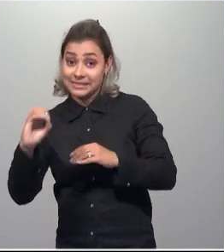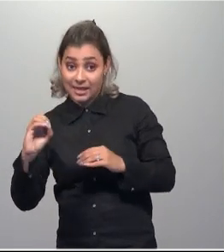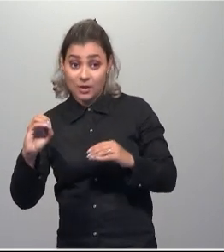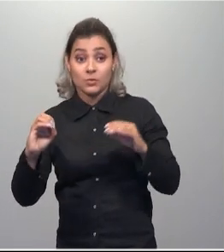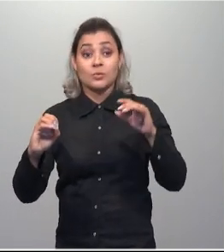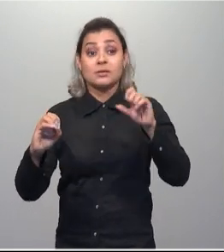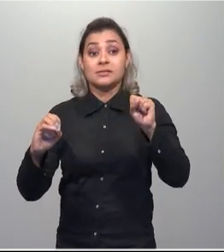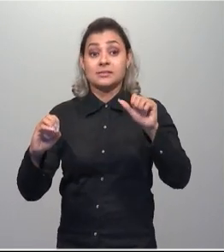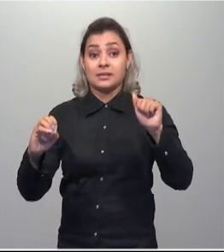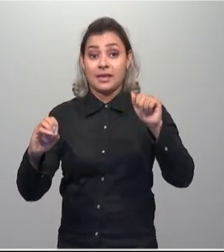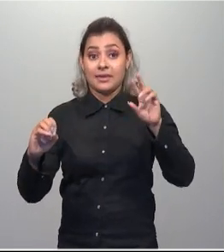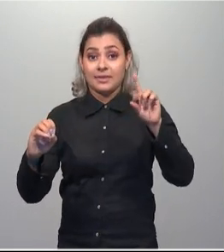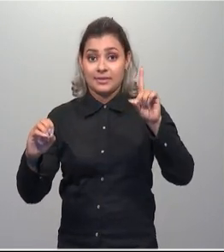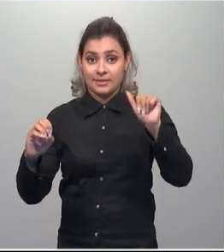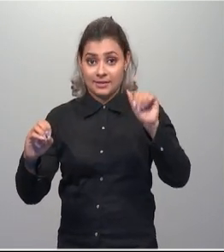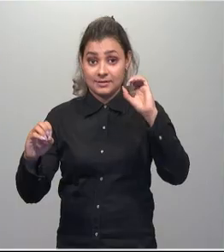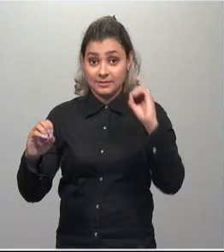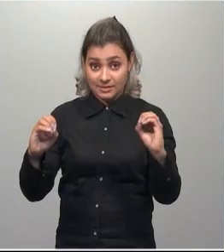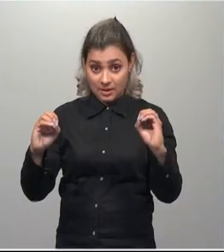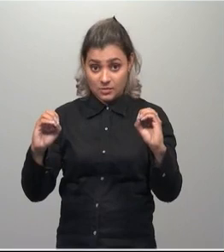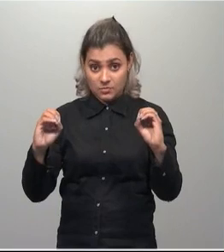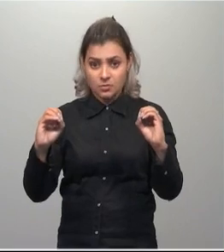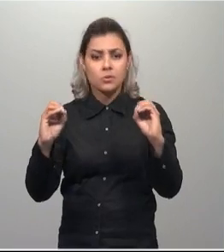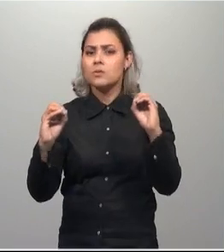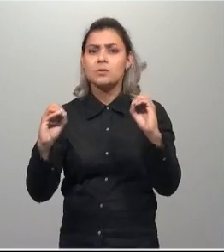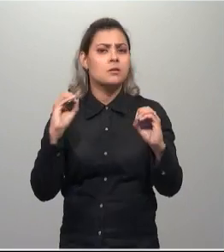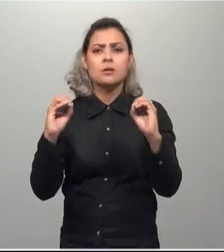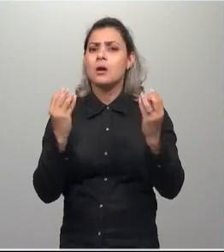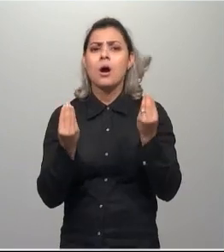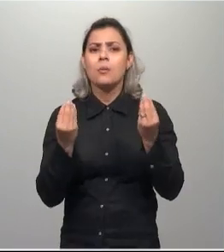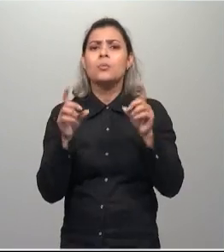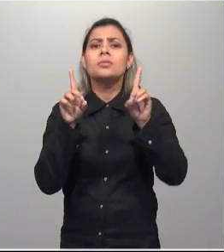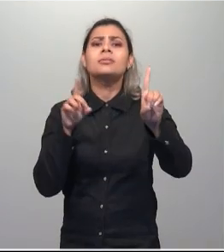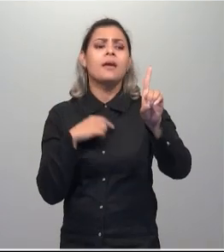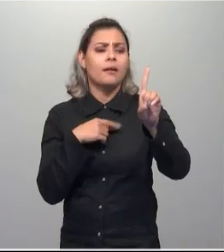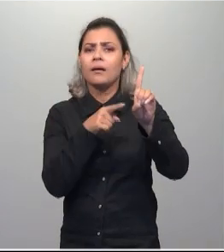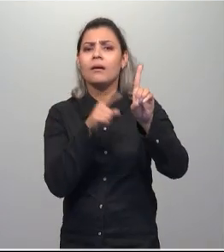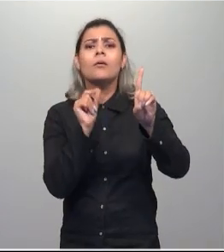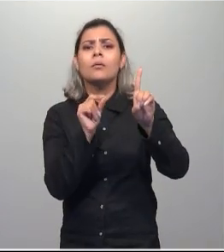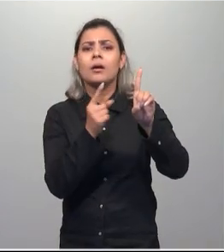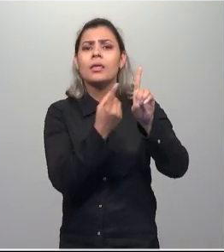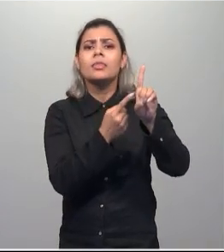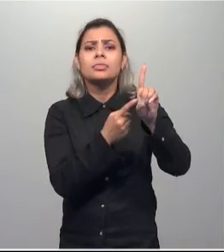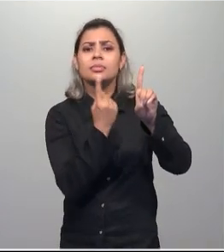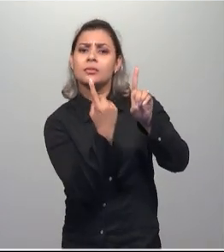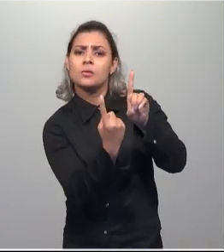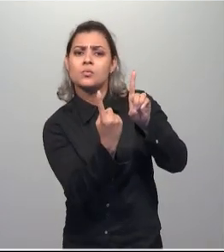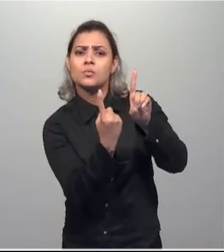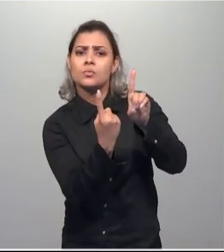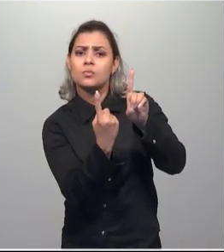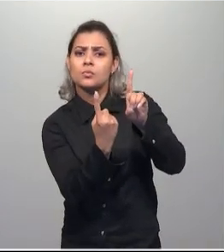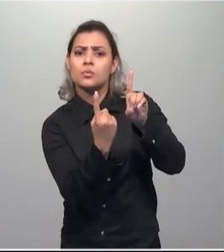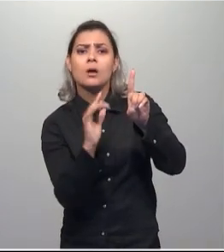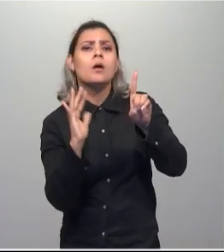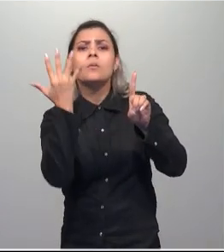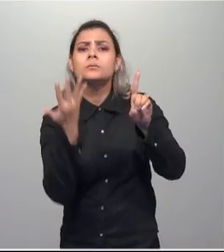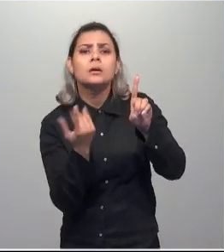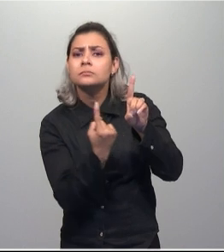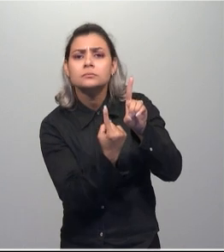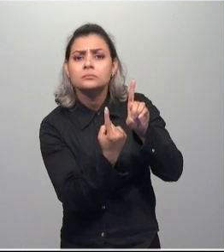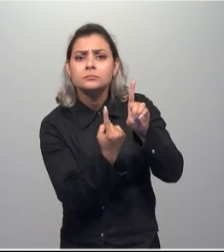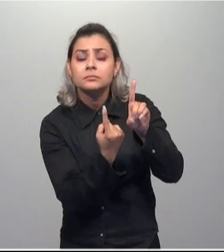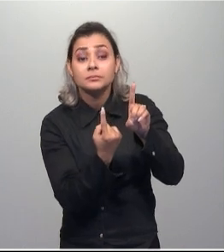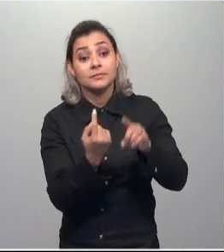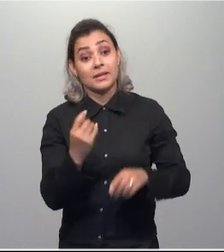igual a zero que 0 a 0 o que acontece com os 10 de 1 a 1 e não o excluiu